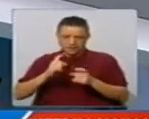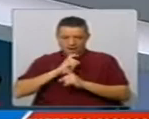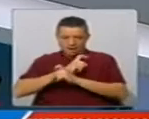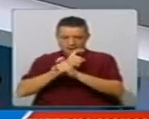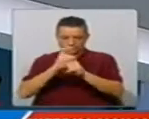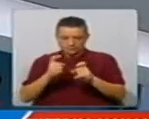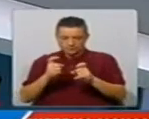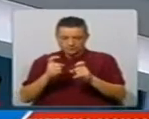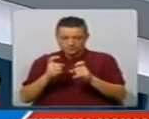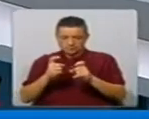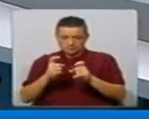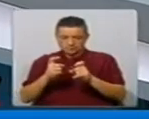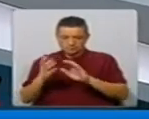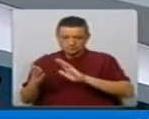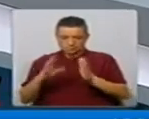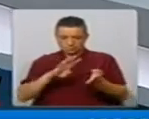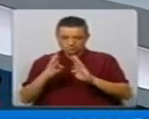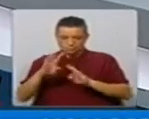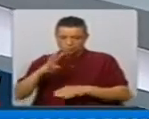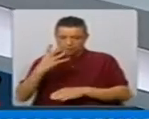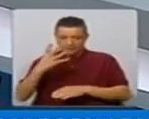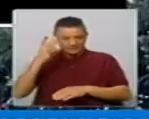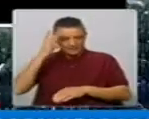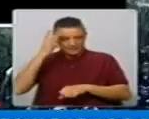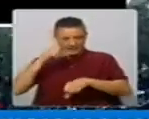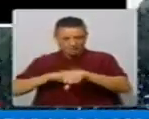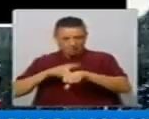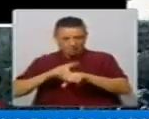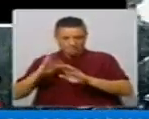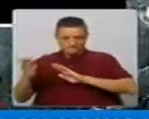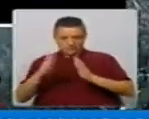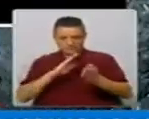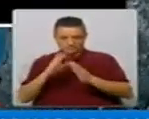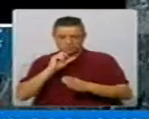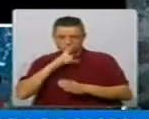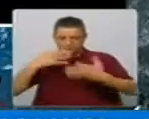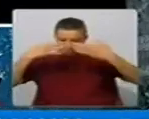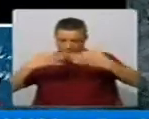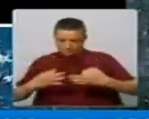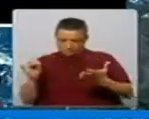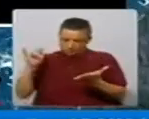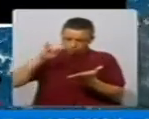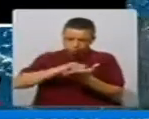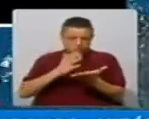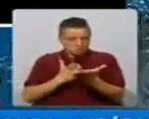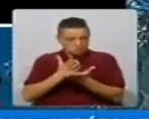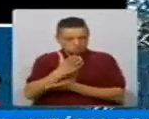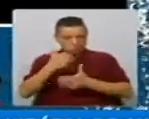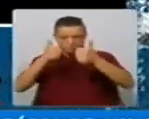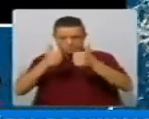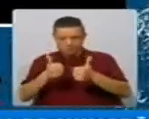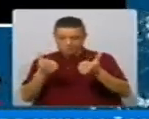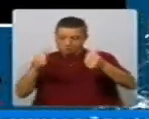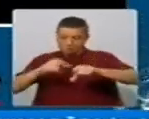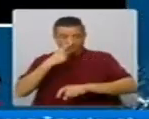àquele ponto do cometa, será por volta das 4 horas da tarde. Portanto, nessa altura podemos ter alguma confirmação se correu bem ou se correu mal. E porque é